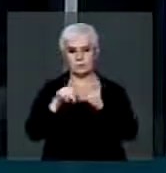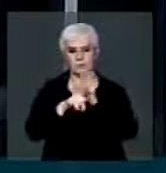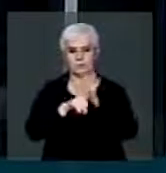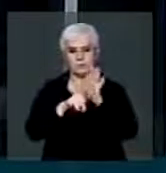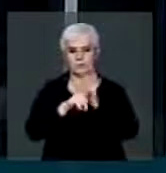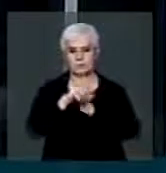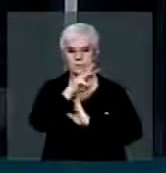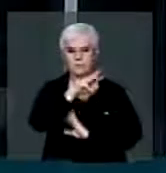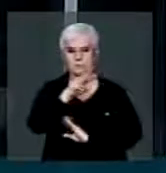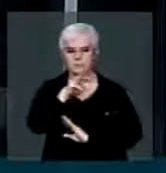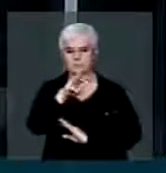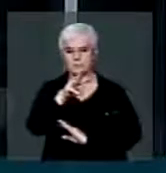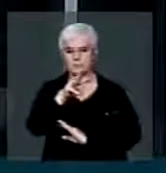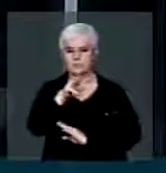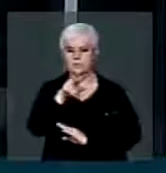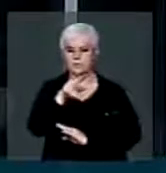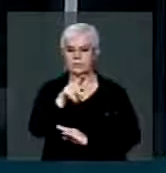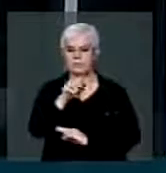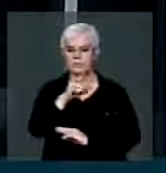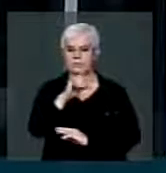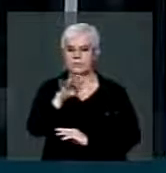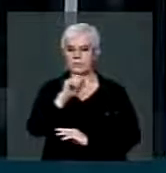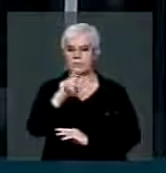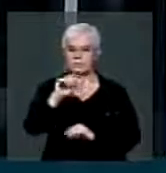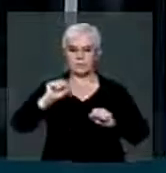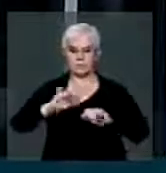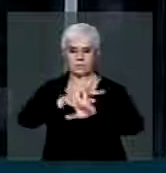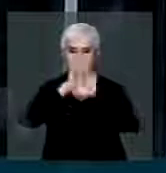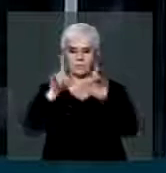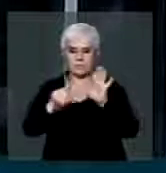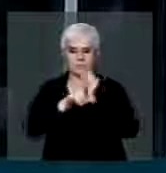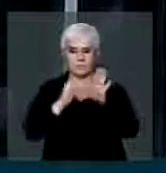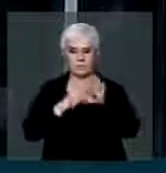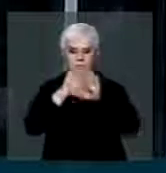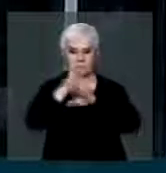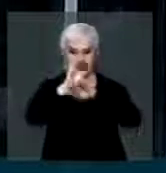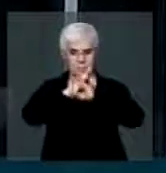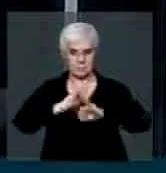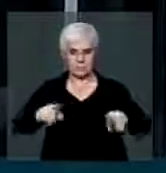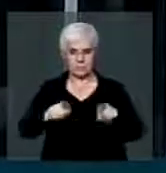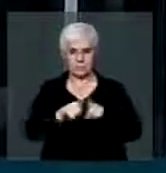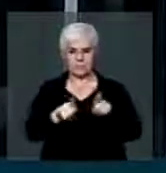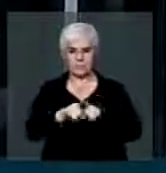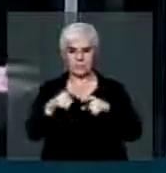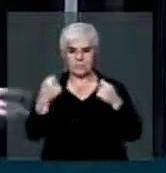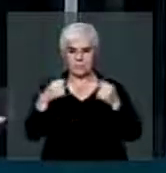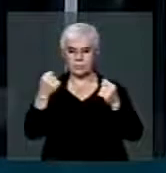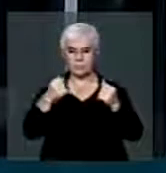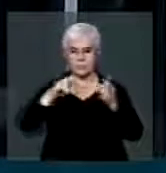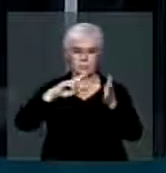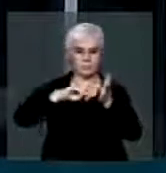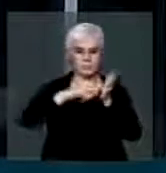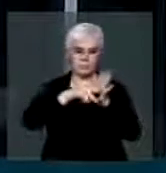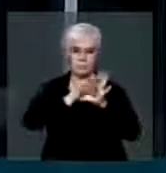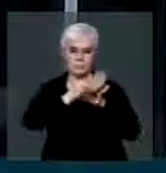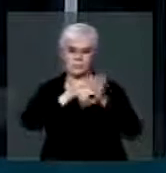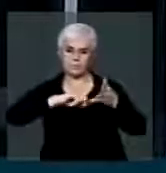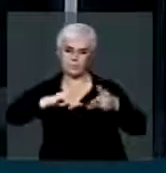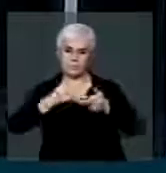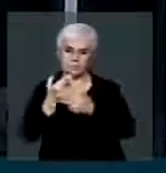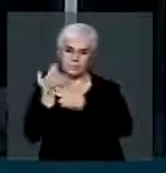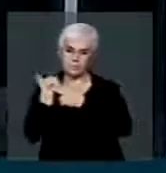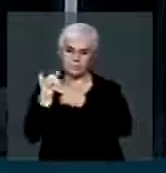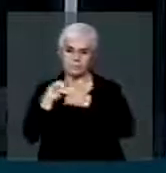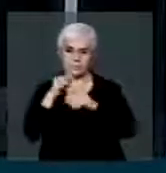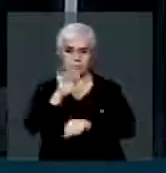portal da transparência, da lei de acesso a informações, a necessidade da definição de um rol de atribuições aos